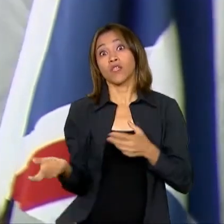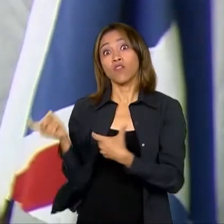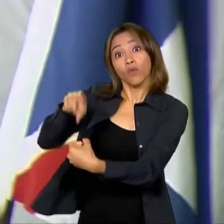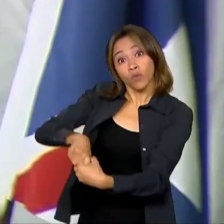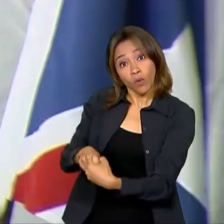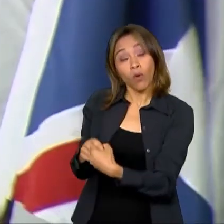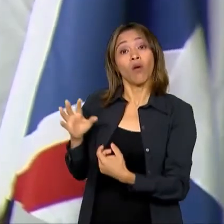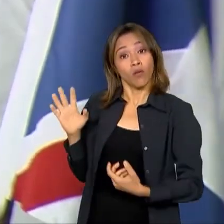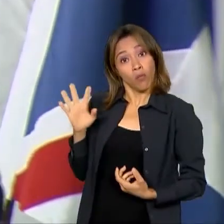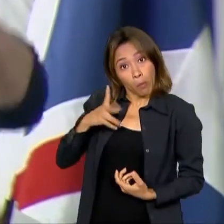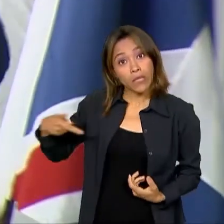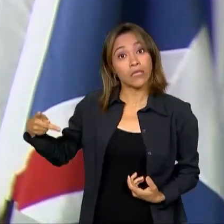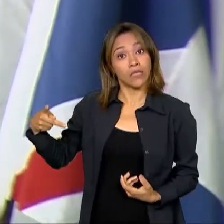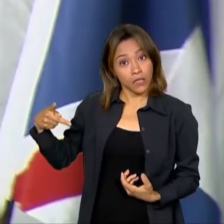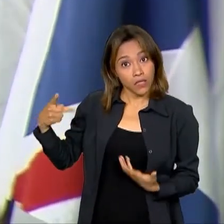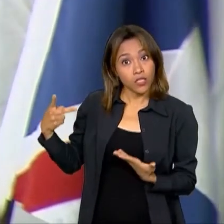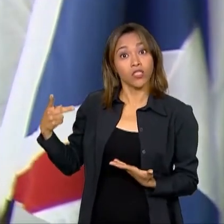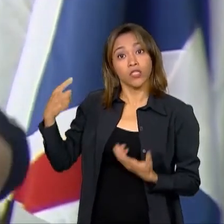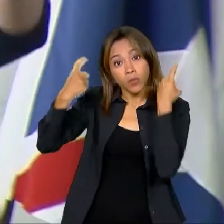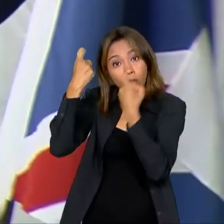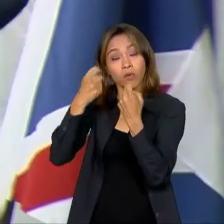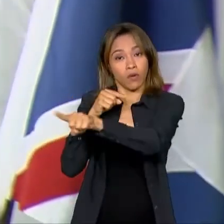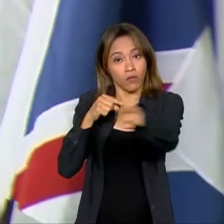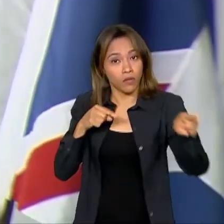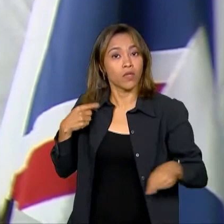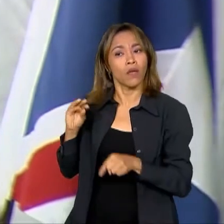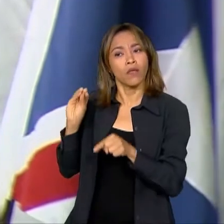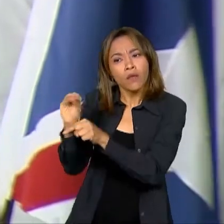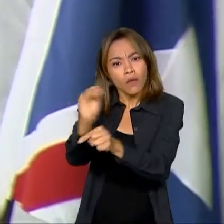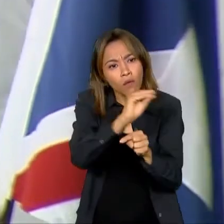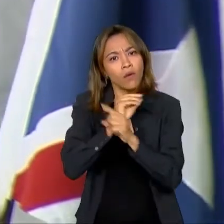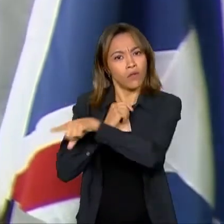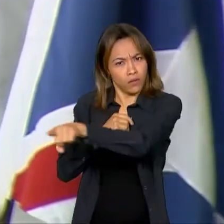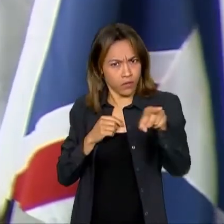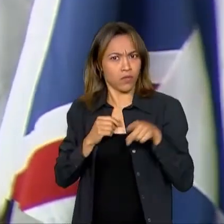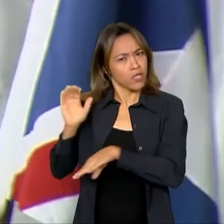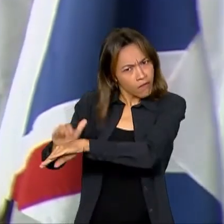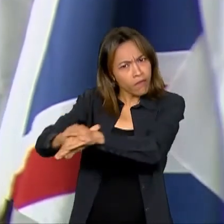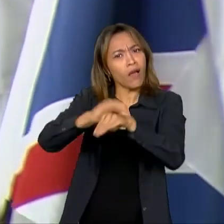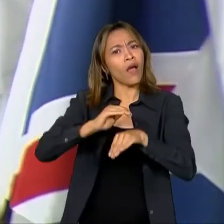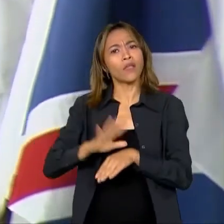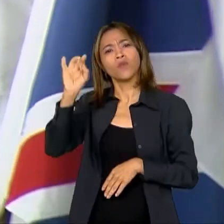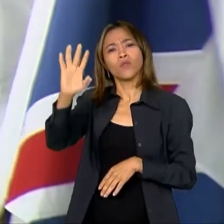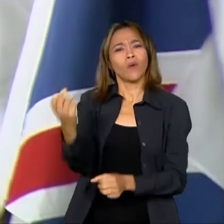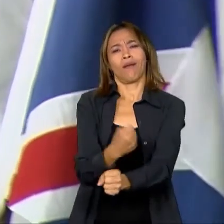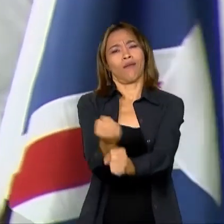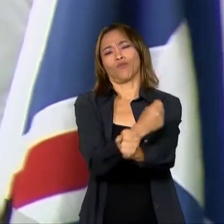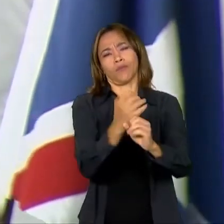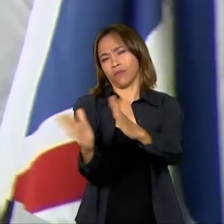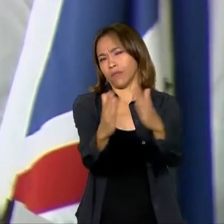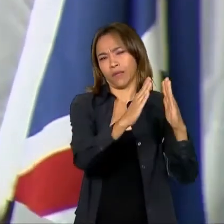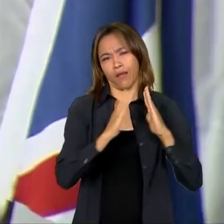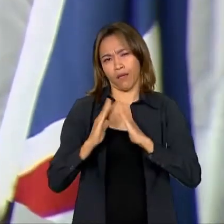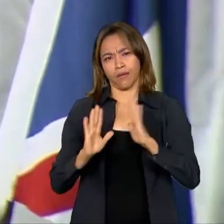presidente que se importa com vocês, que cuida de vocês, que faz por vocês. Faz não só casas populares,